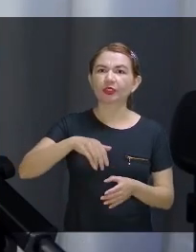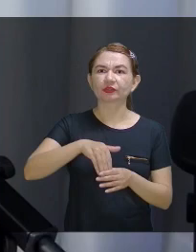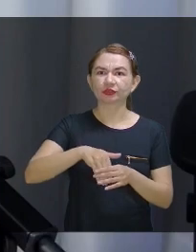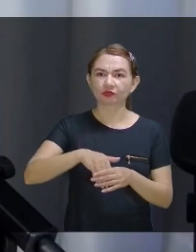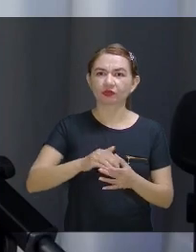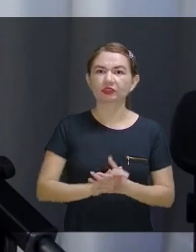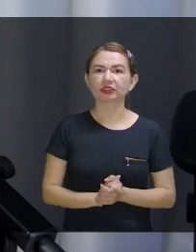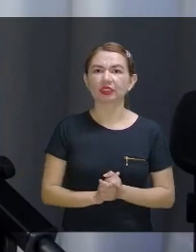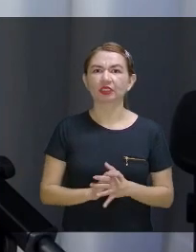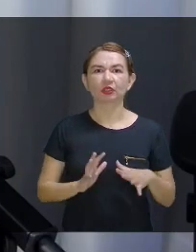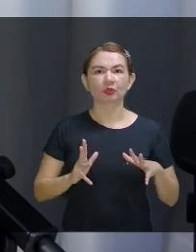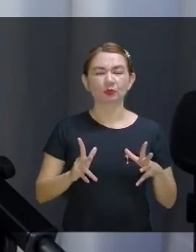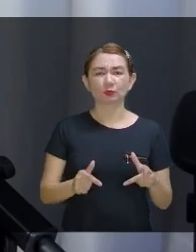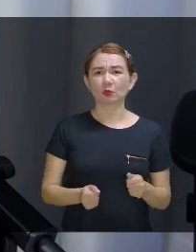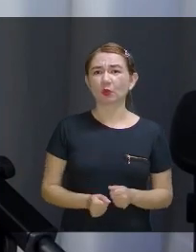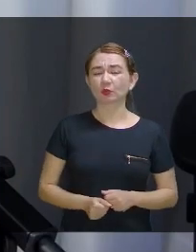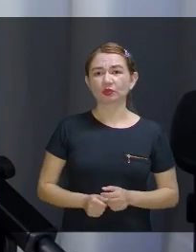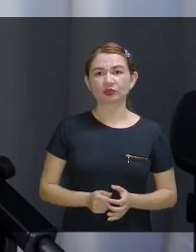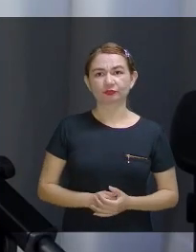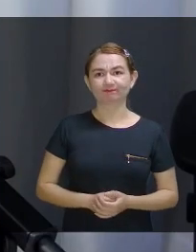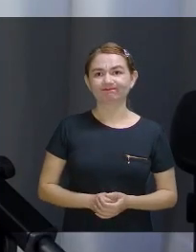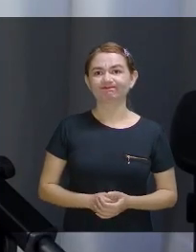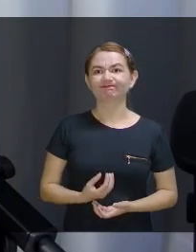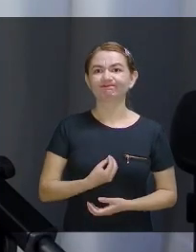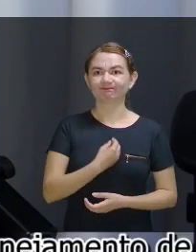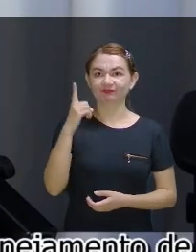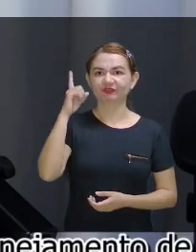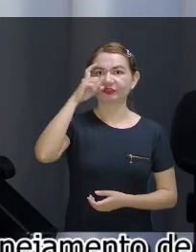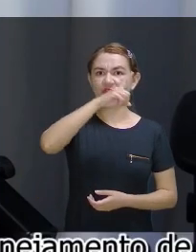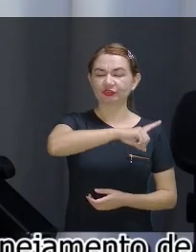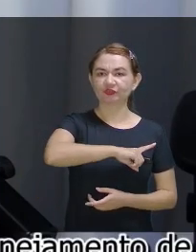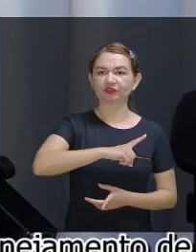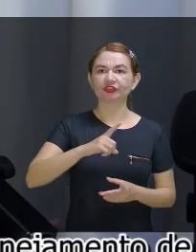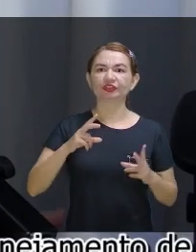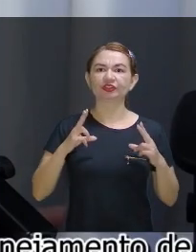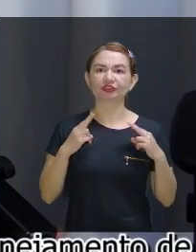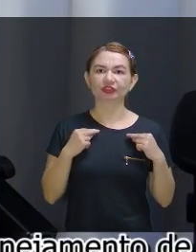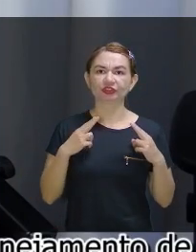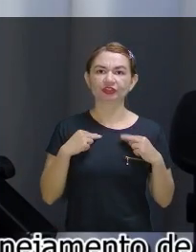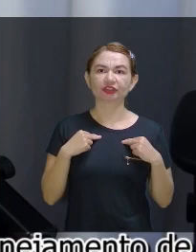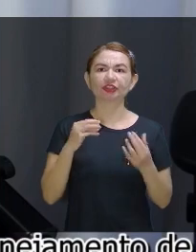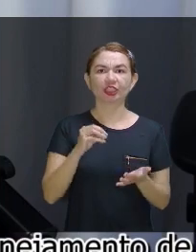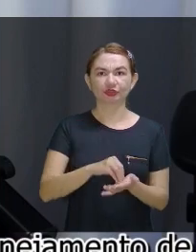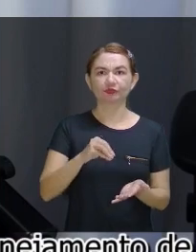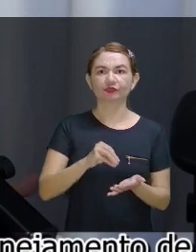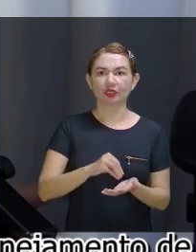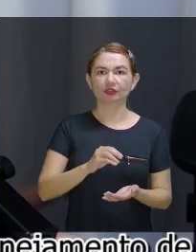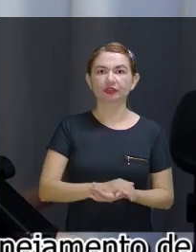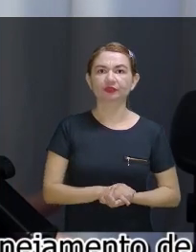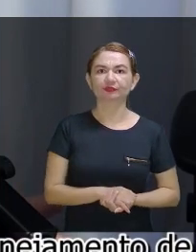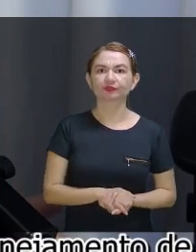condições tão indignas. Fazemos a nossa parte. No dia da eleição, nós temos todo um